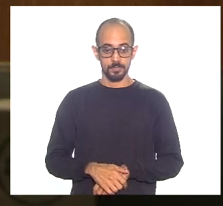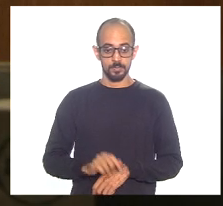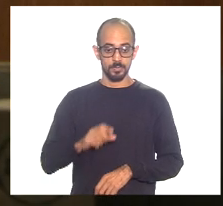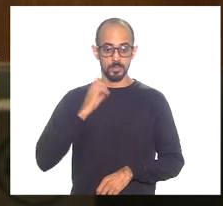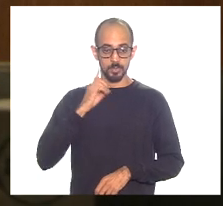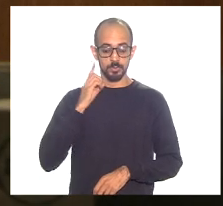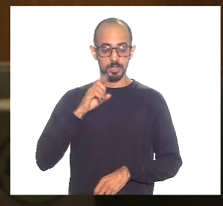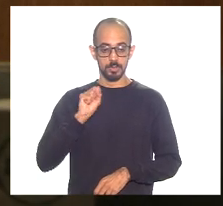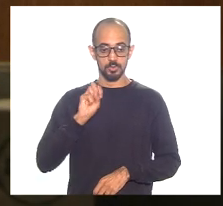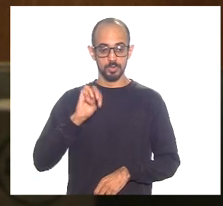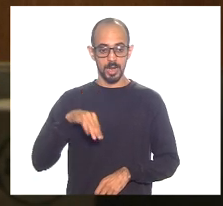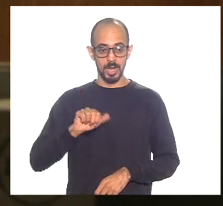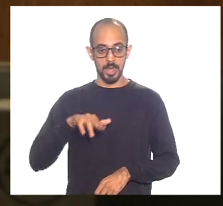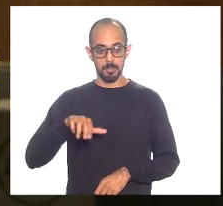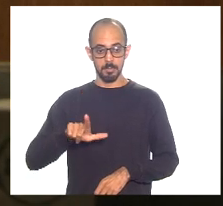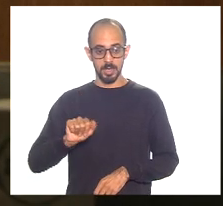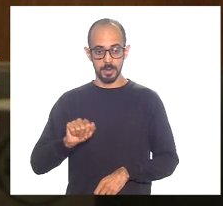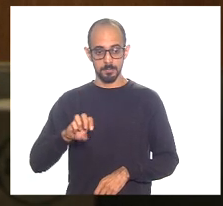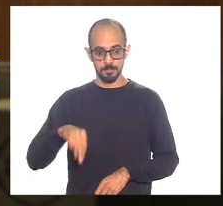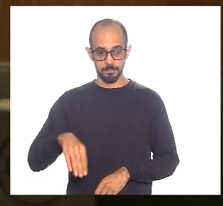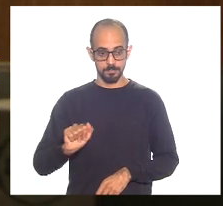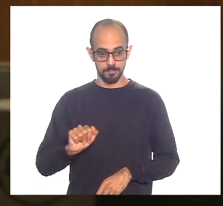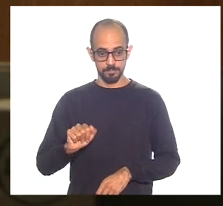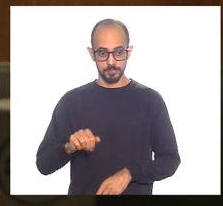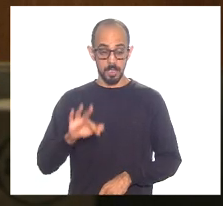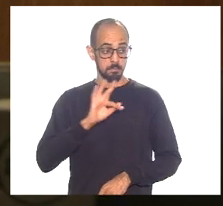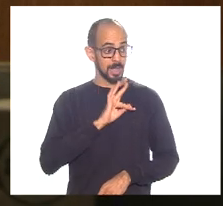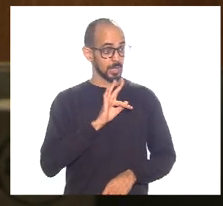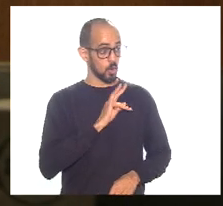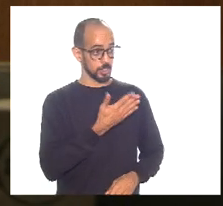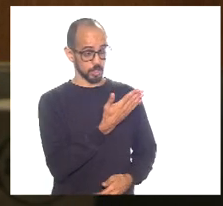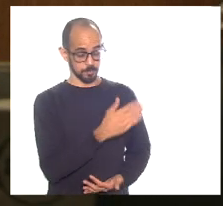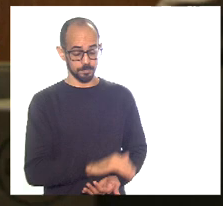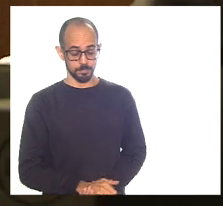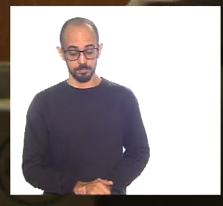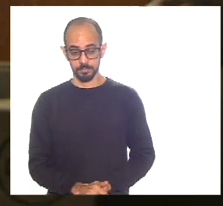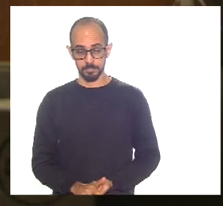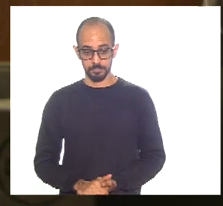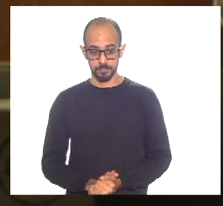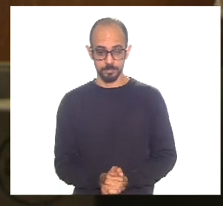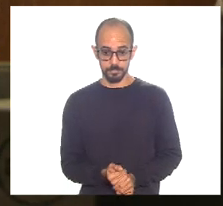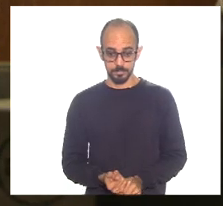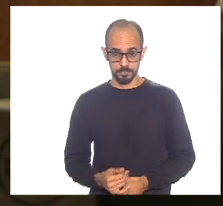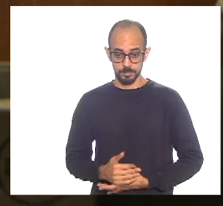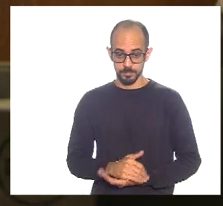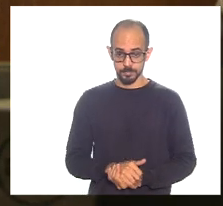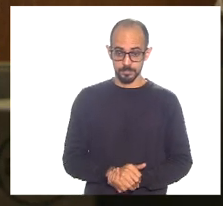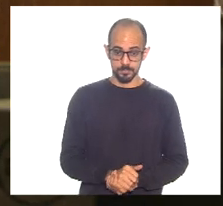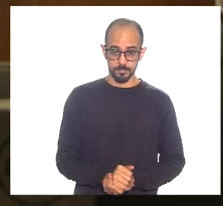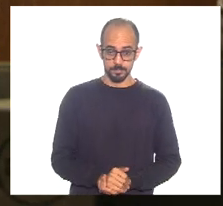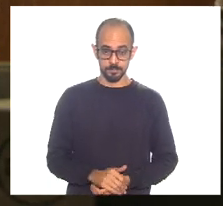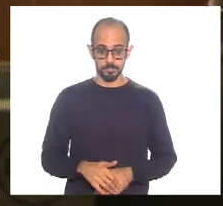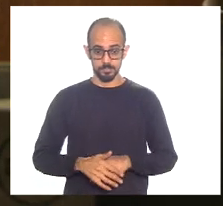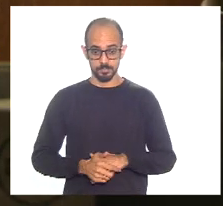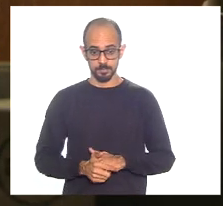Deputado Coronel Salema. Deputada Marta Rocha. Rejeitado de Estado.